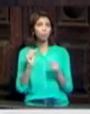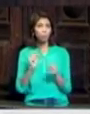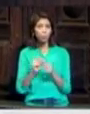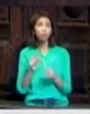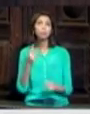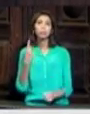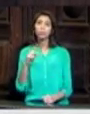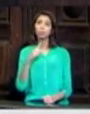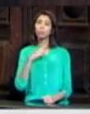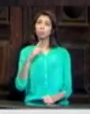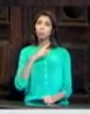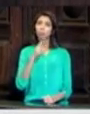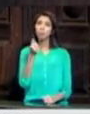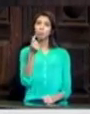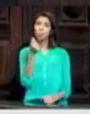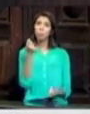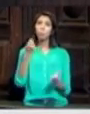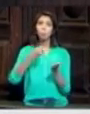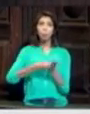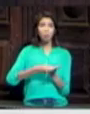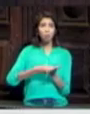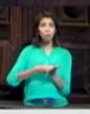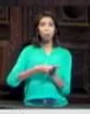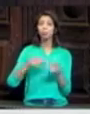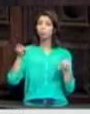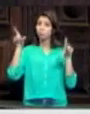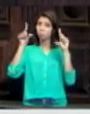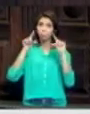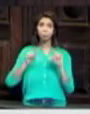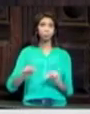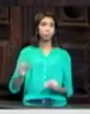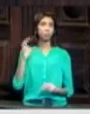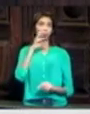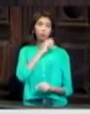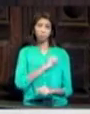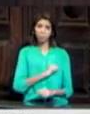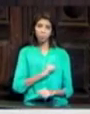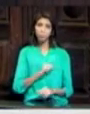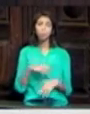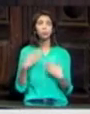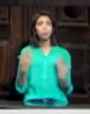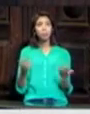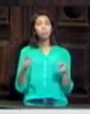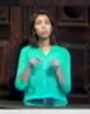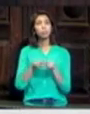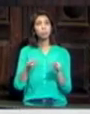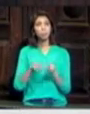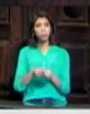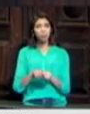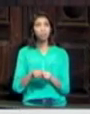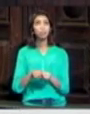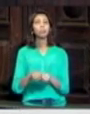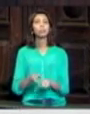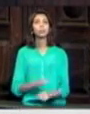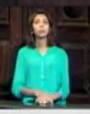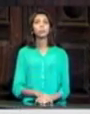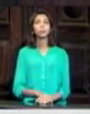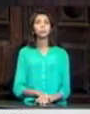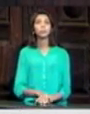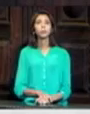tiveram suas tarifas drasticamente reduzidas. Além de trazerem